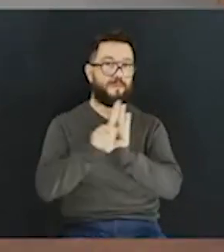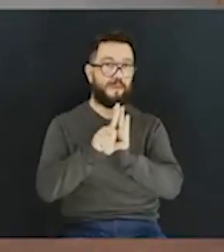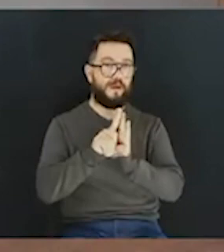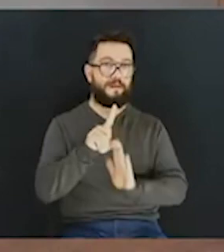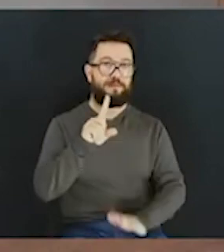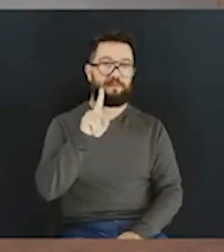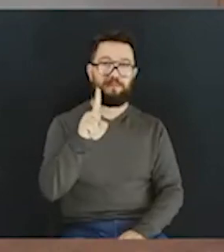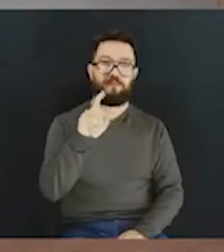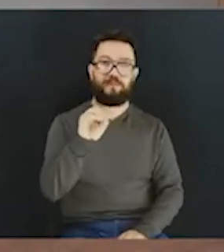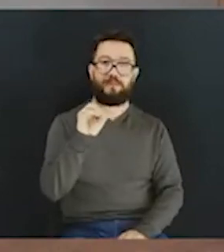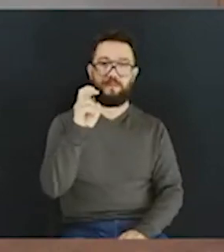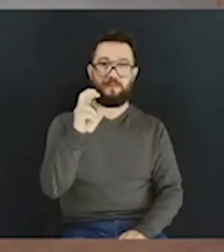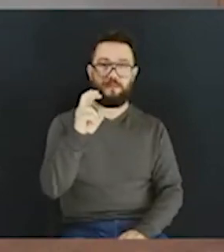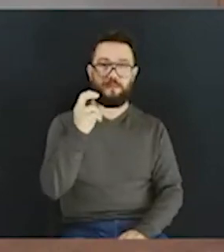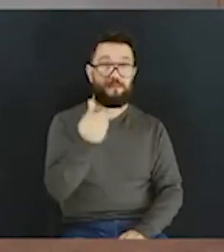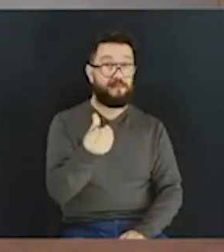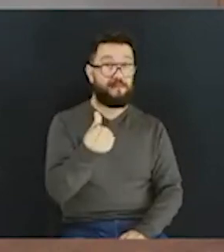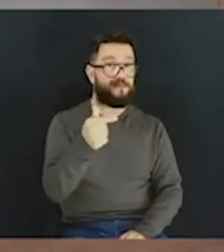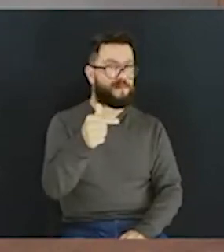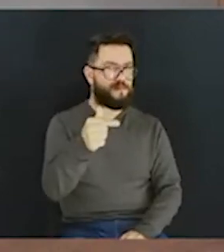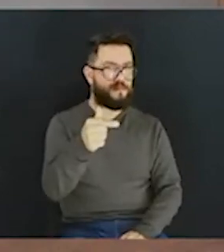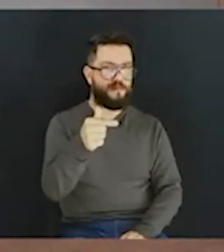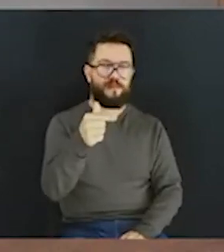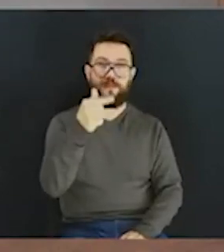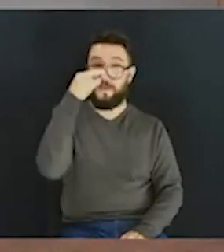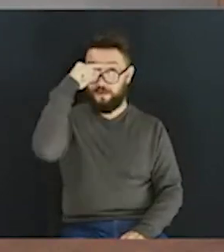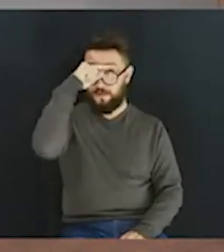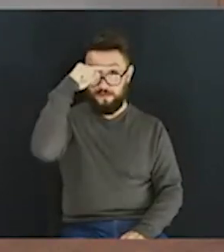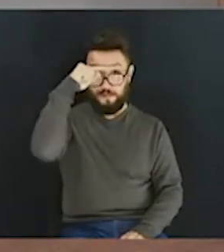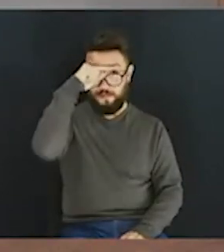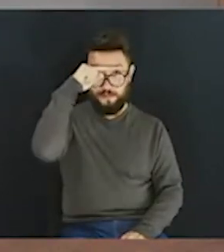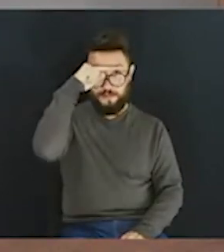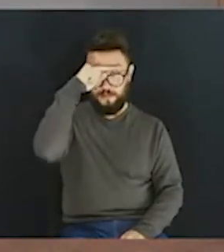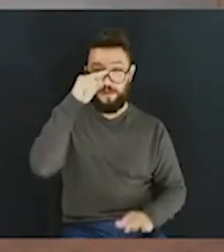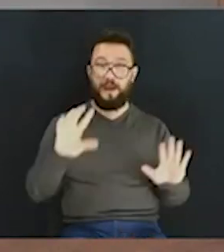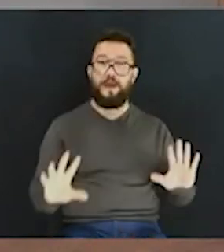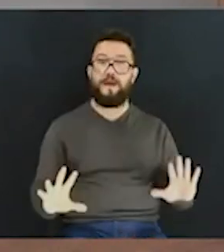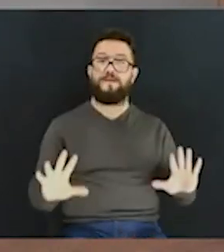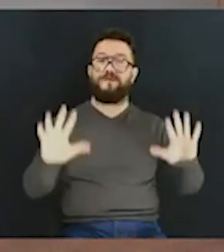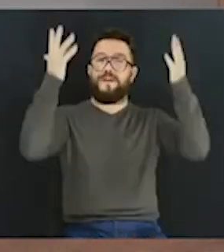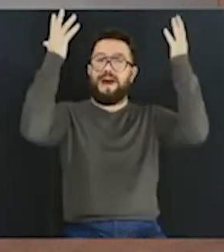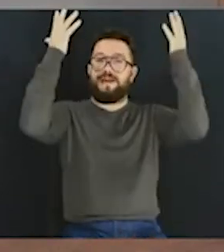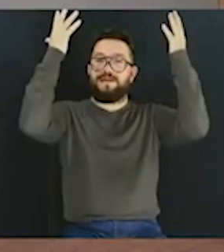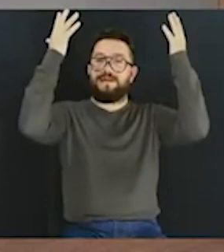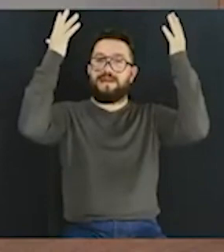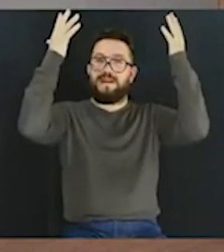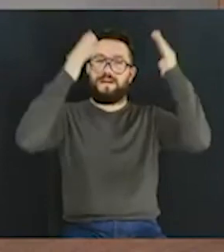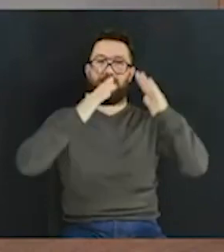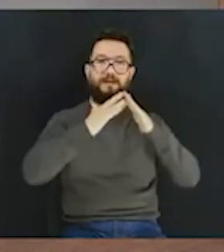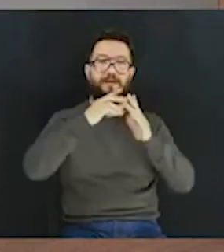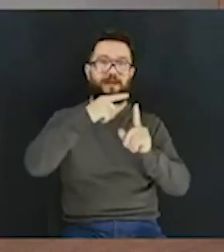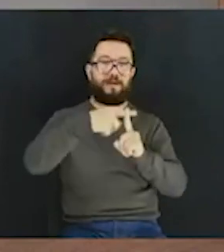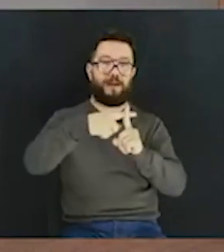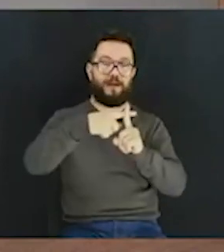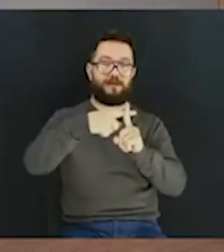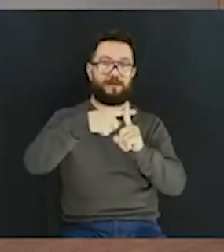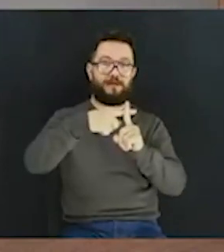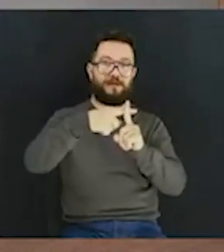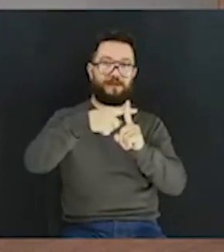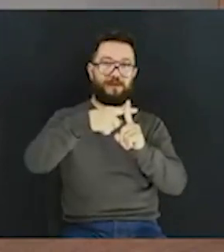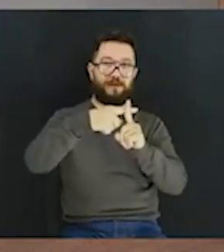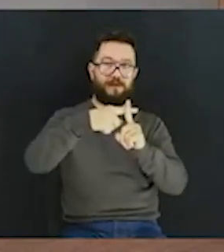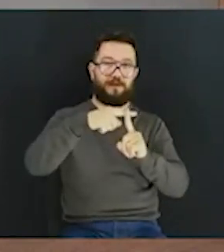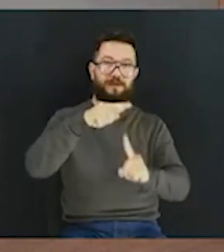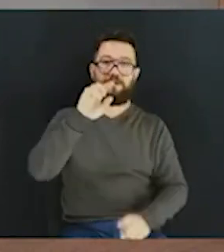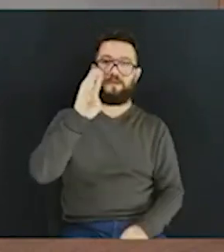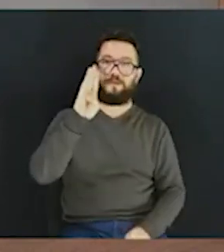05167-2022, iniciativa vereador Tico Kuzma, dispõe sobre a instituição da festa do padroeiro da paróquia Senhor Bom Jesus do Portão, no calendário oficial de Curitiba, a ser comemorada anualmente